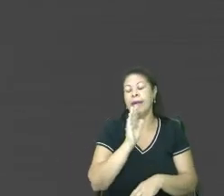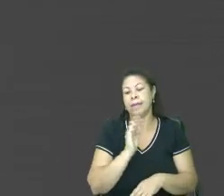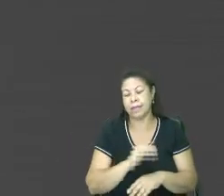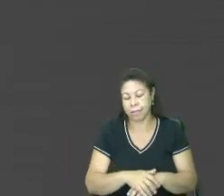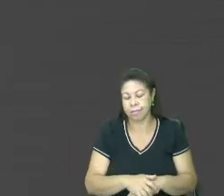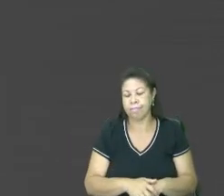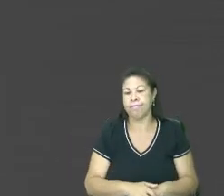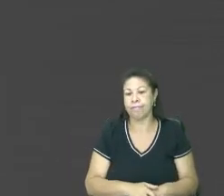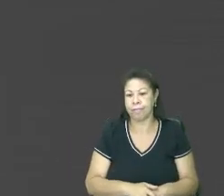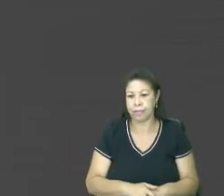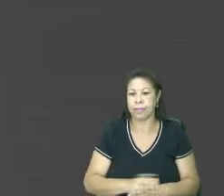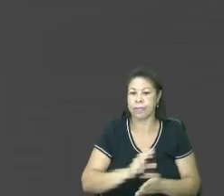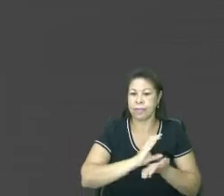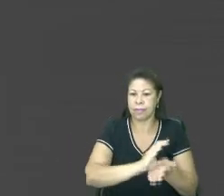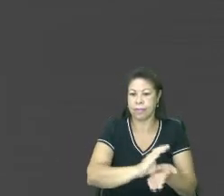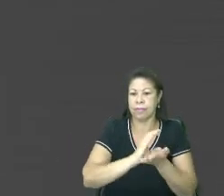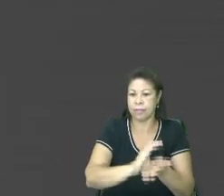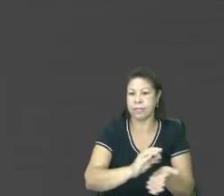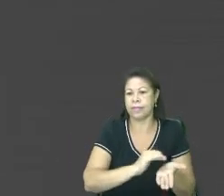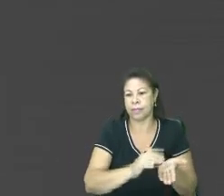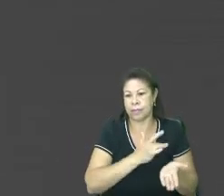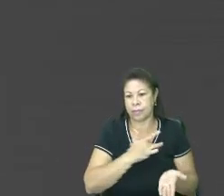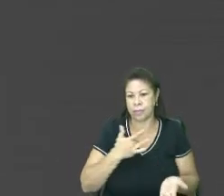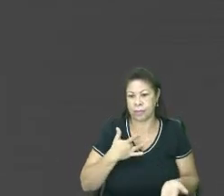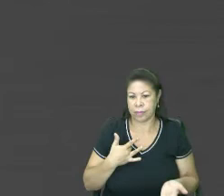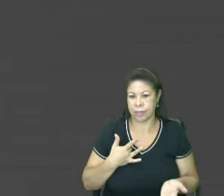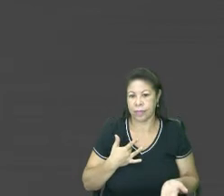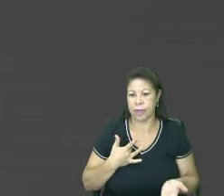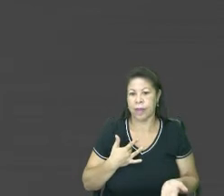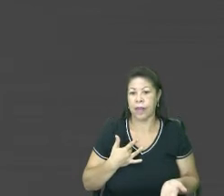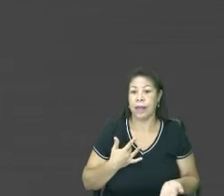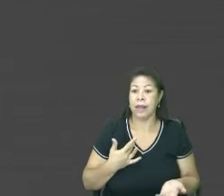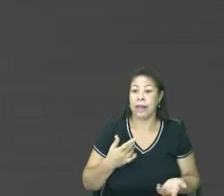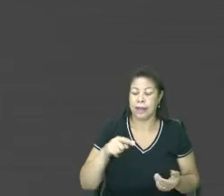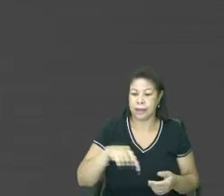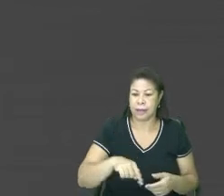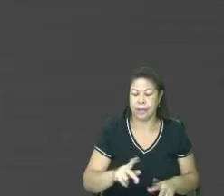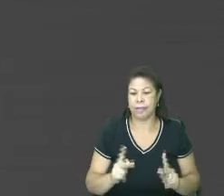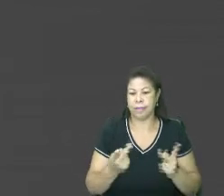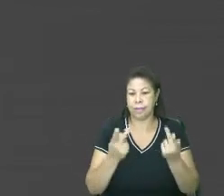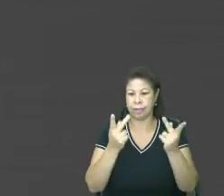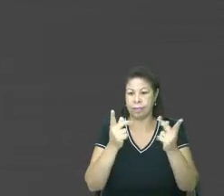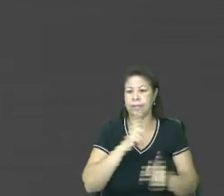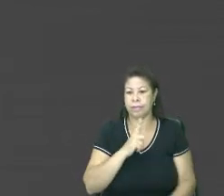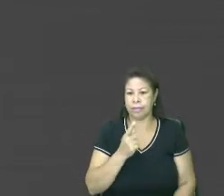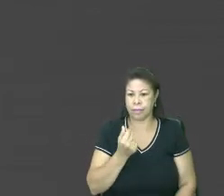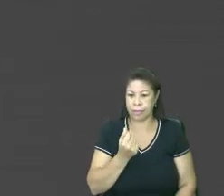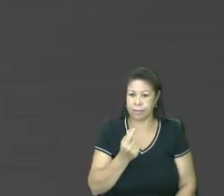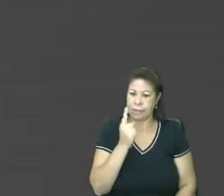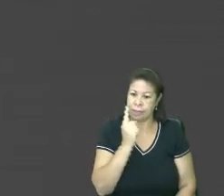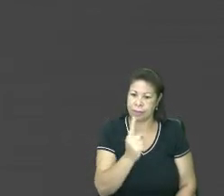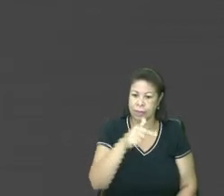259.328.247 aplicados na saúde. Com o recurso próprio do município, foram R$